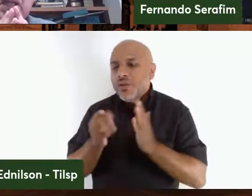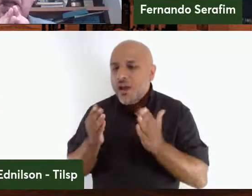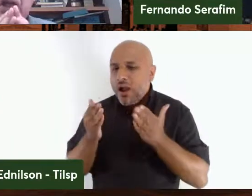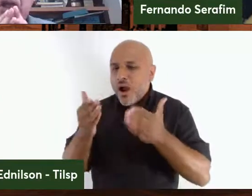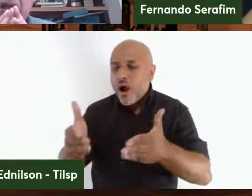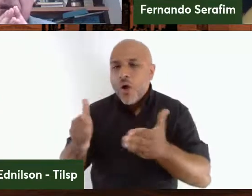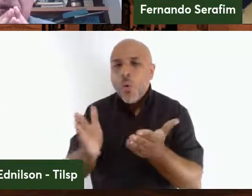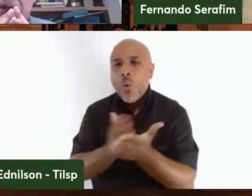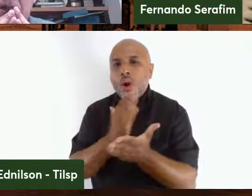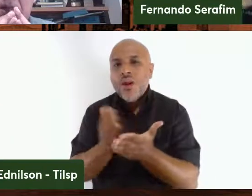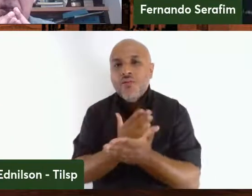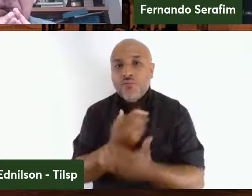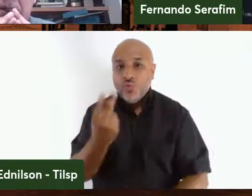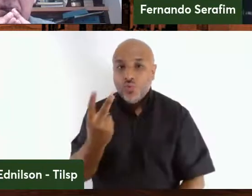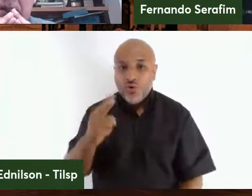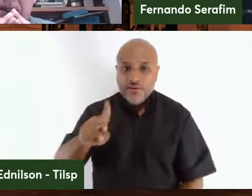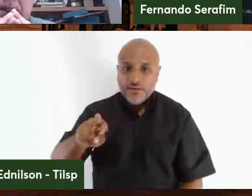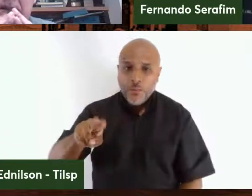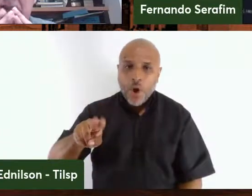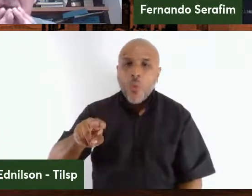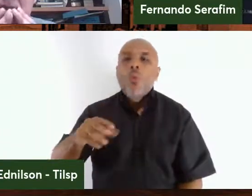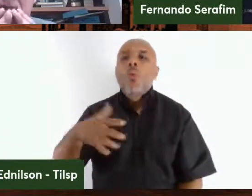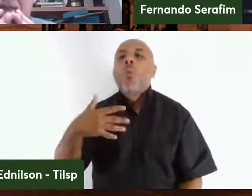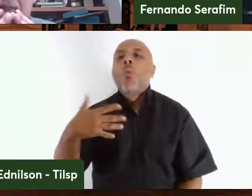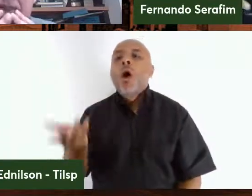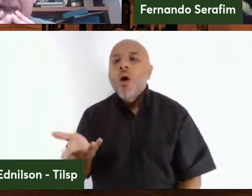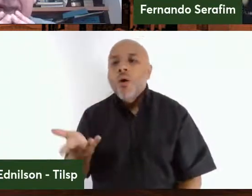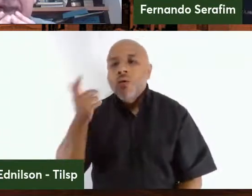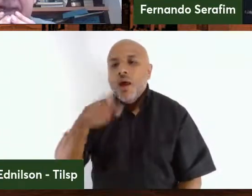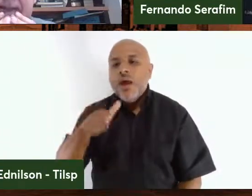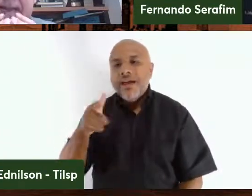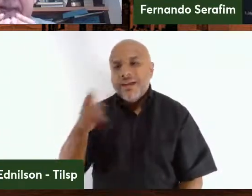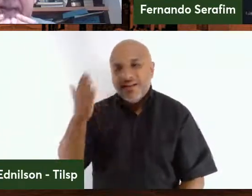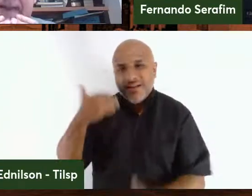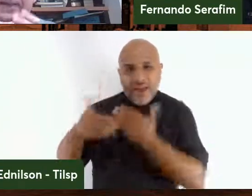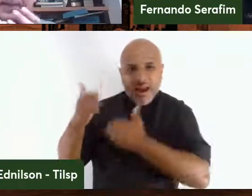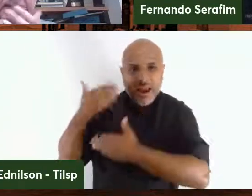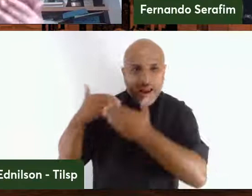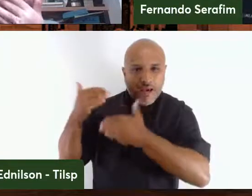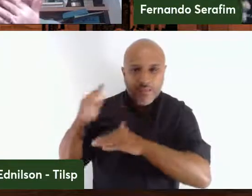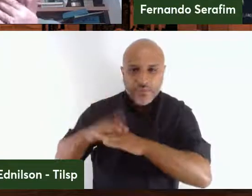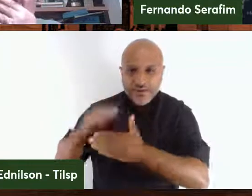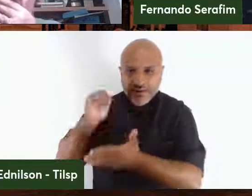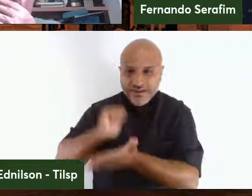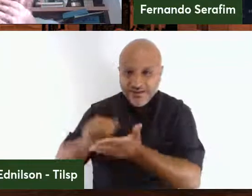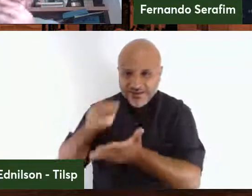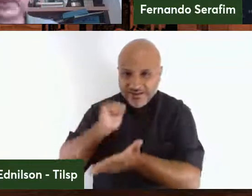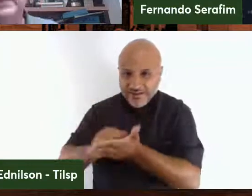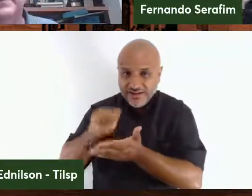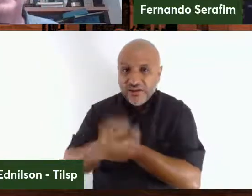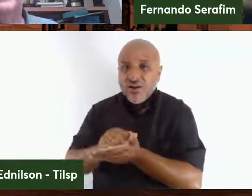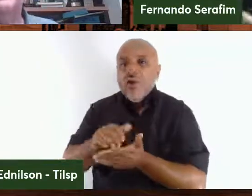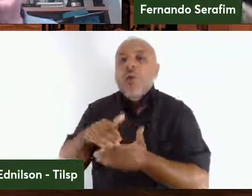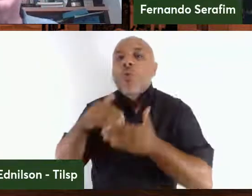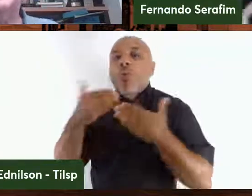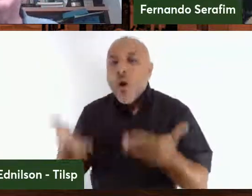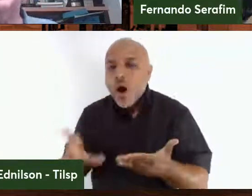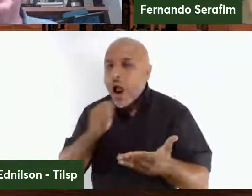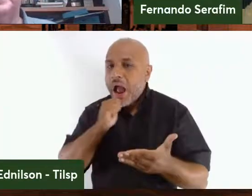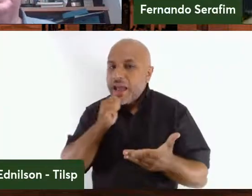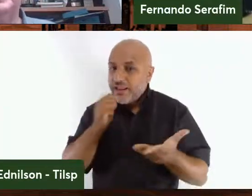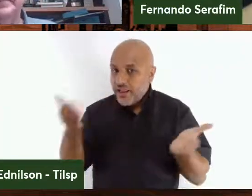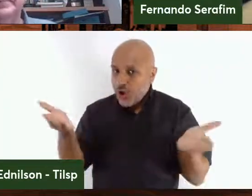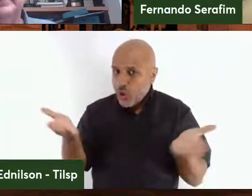ao livro Dois Irmãos, quais eram, né, na época... Né, da escrita do livro, ou quais são, ainda